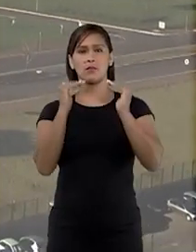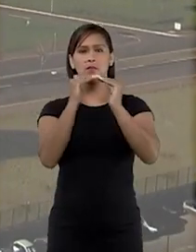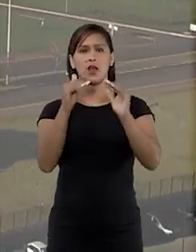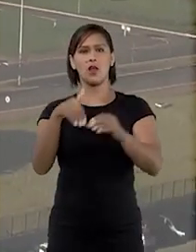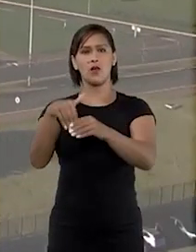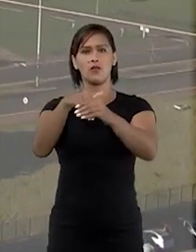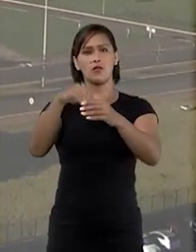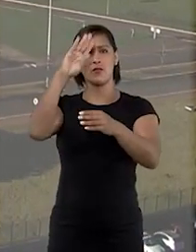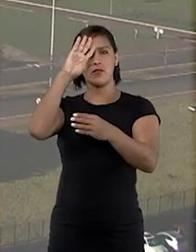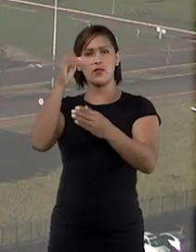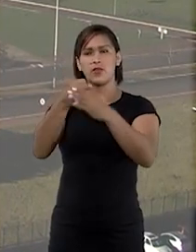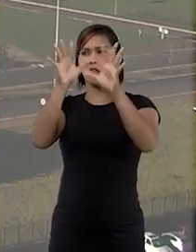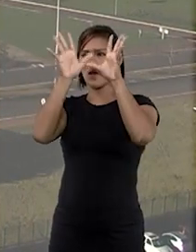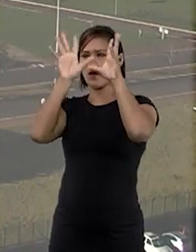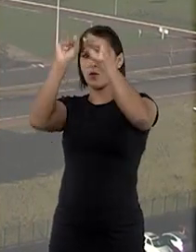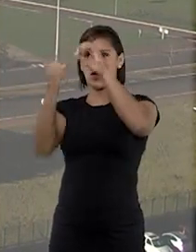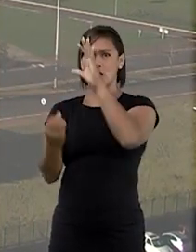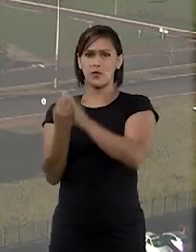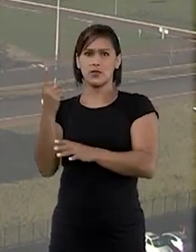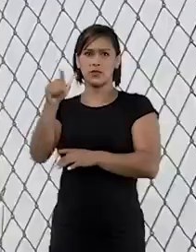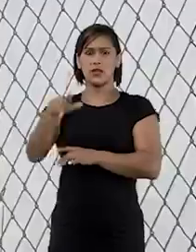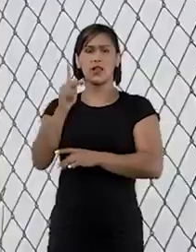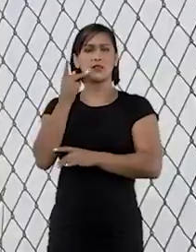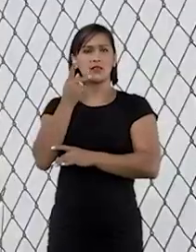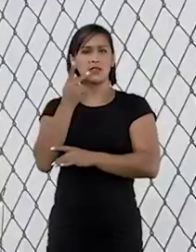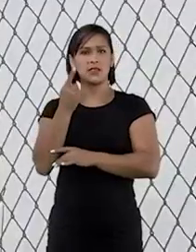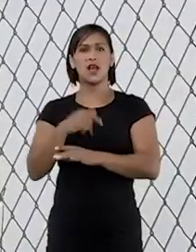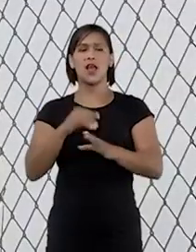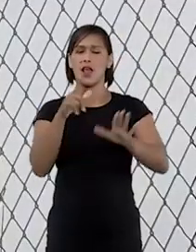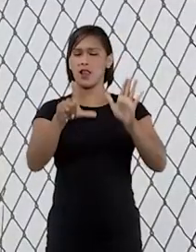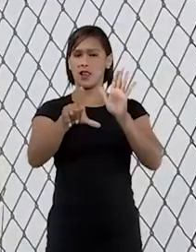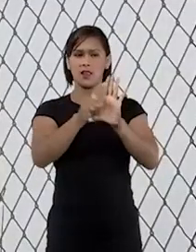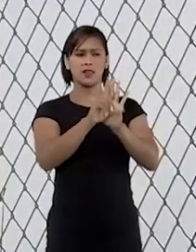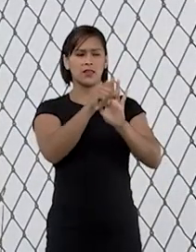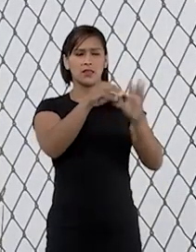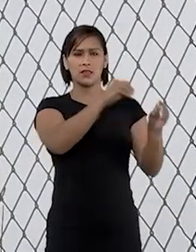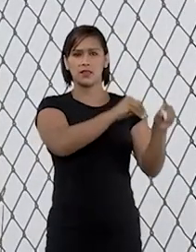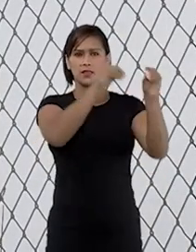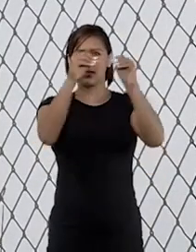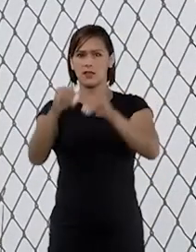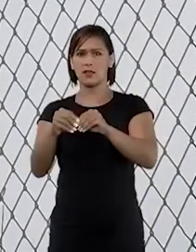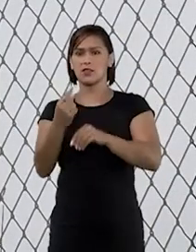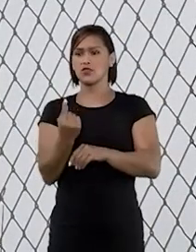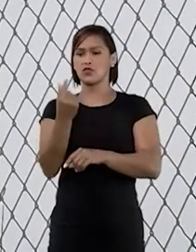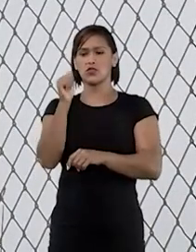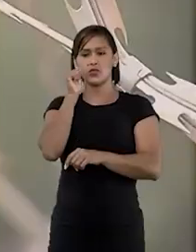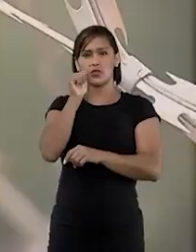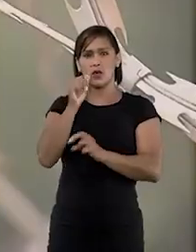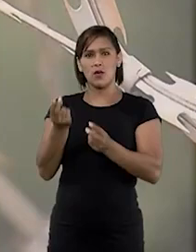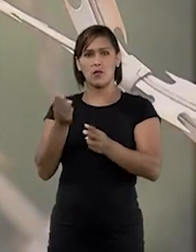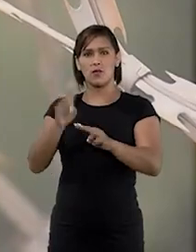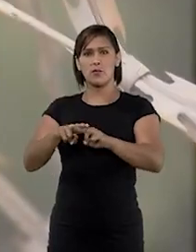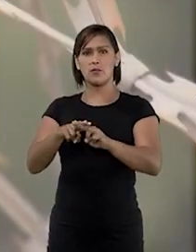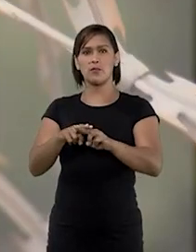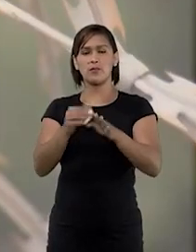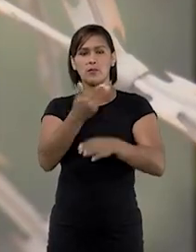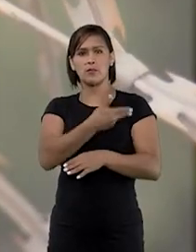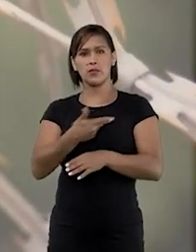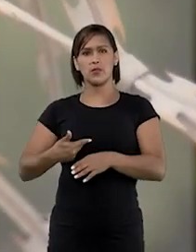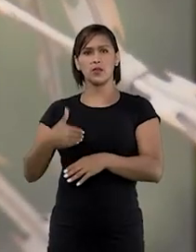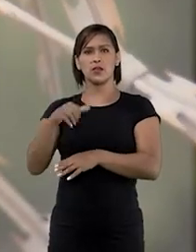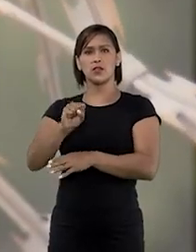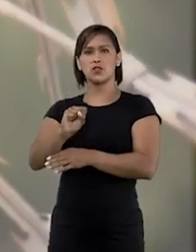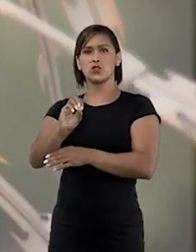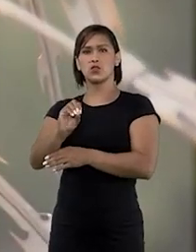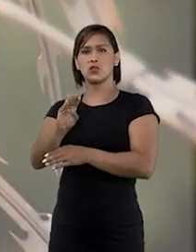mantiveram o acórdão do Tribunal de Justiça do Ceará e considerou legal a transferência de uma detenta da cadeia pública